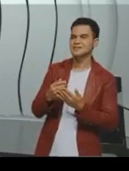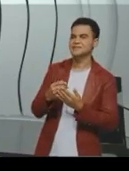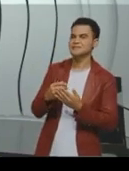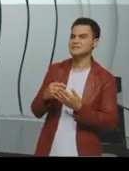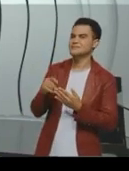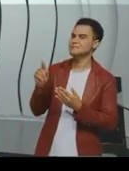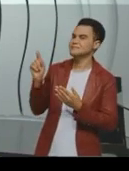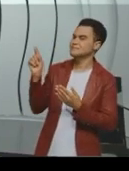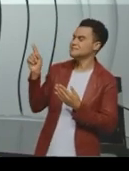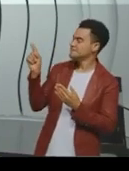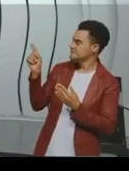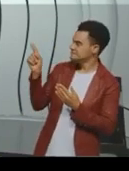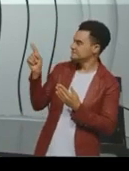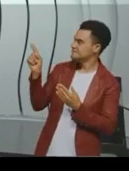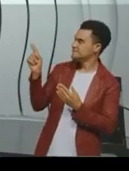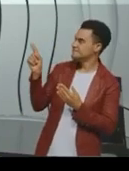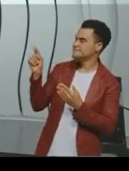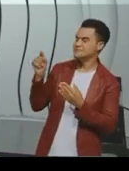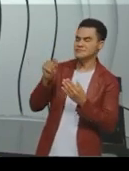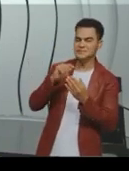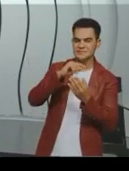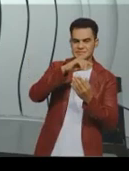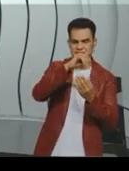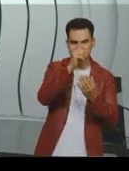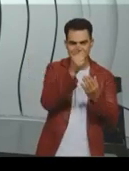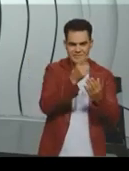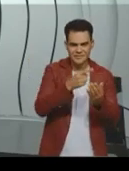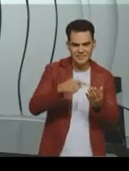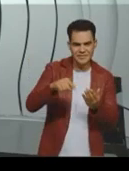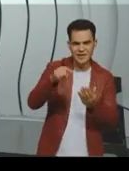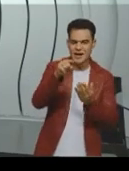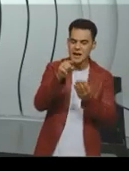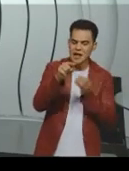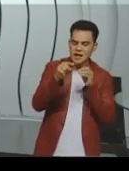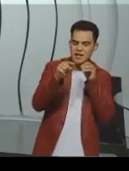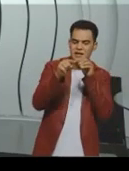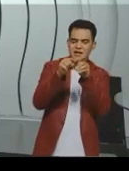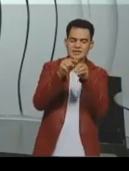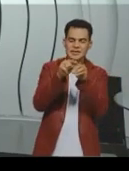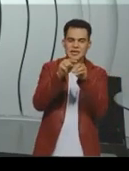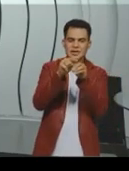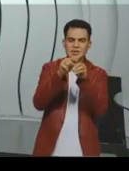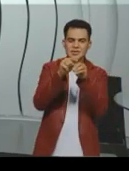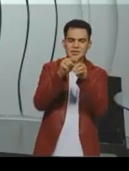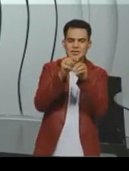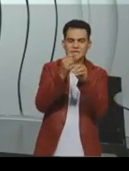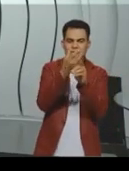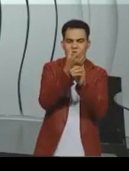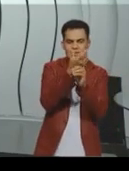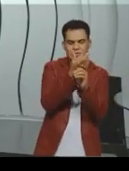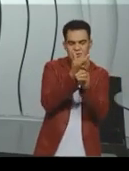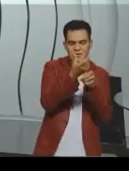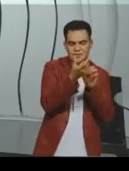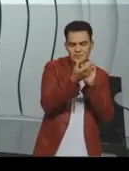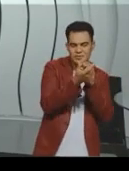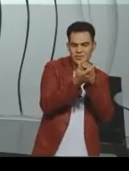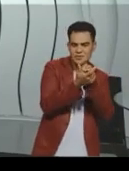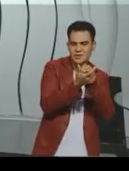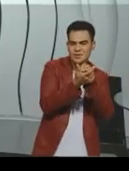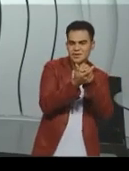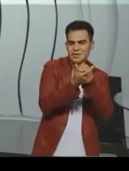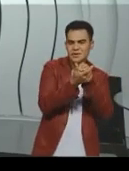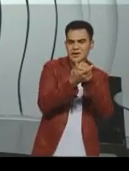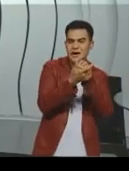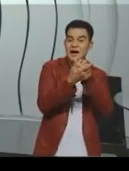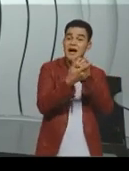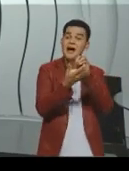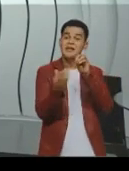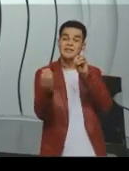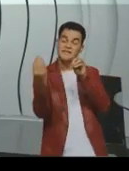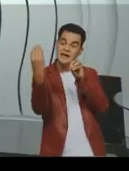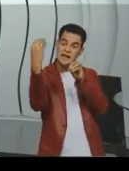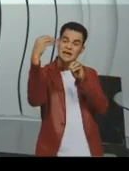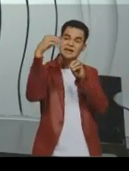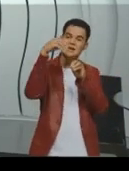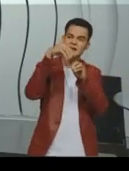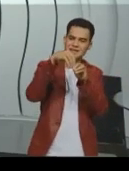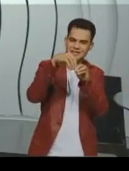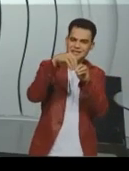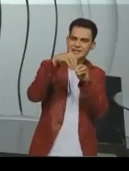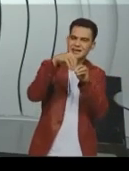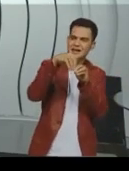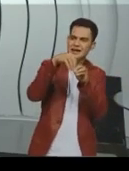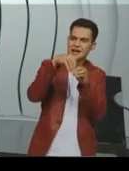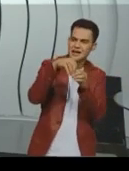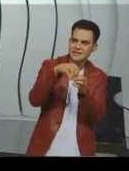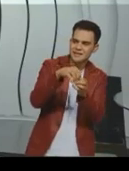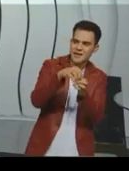denominar arquegônio. Que a partir do momento, então, que entrou, fecundou, aqui, então, esse arquegônio vai